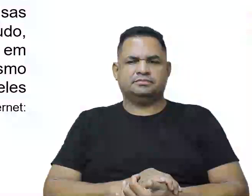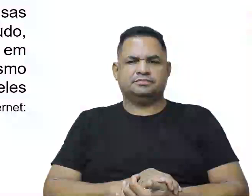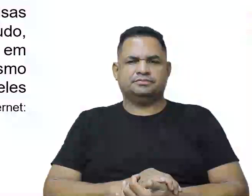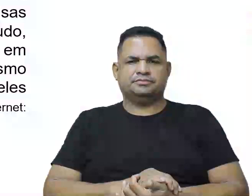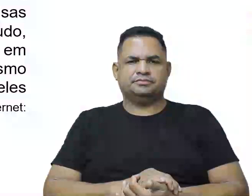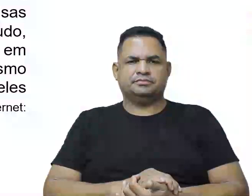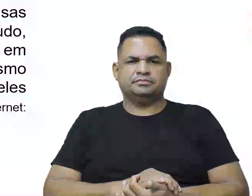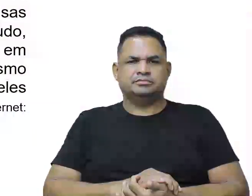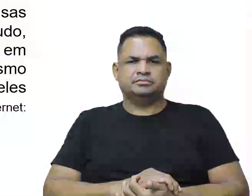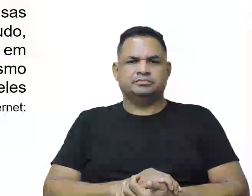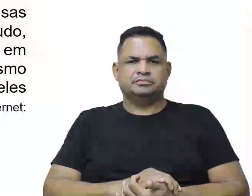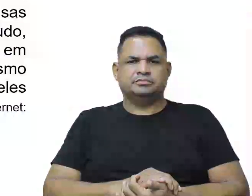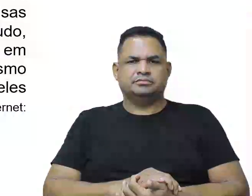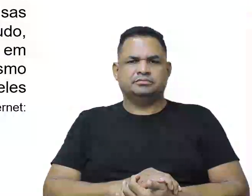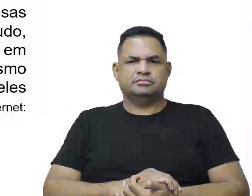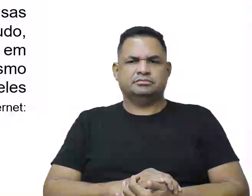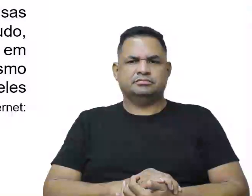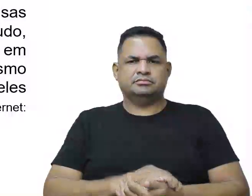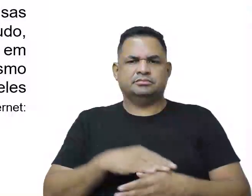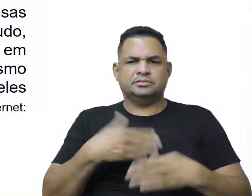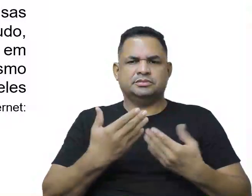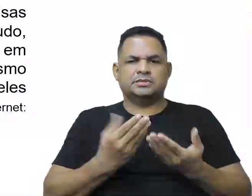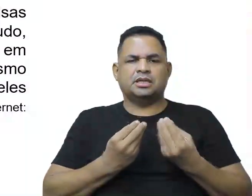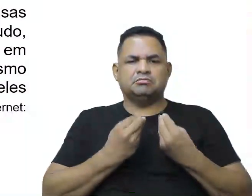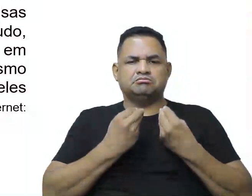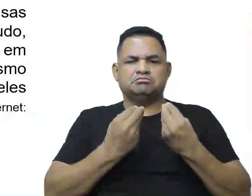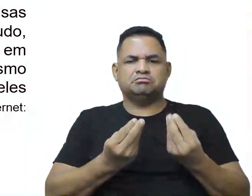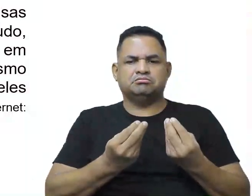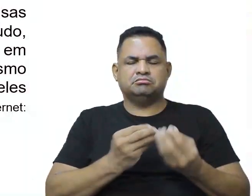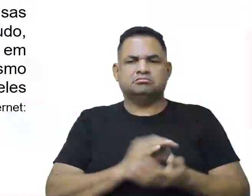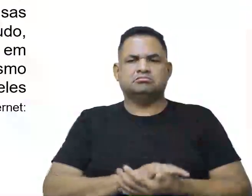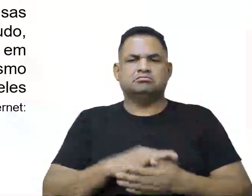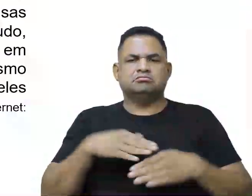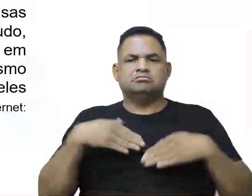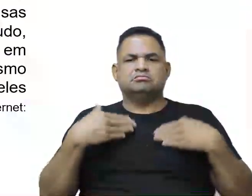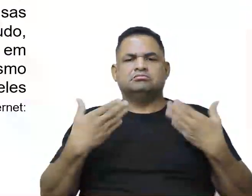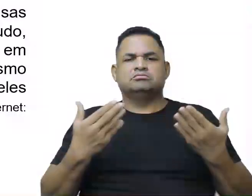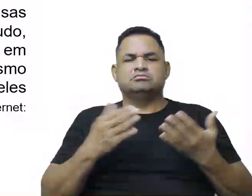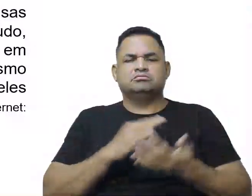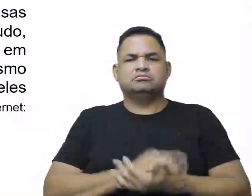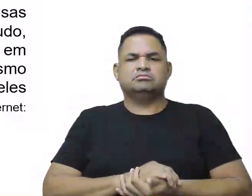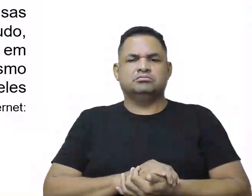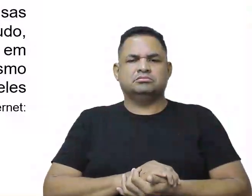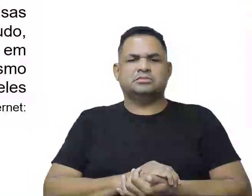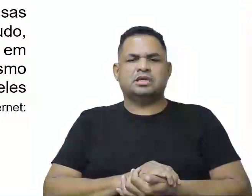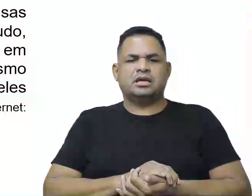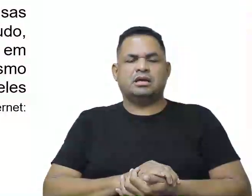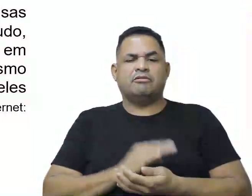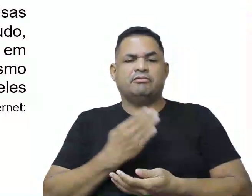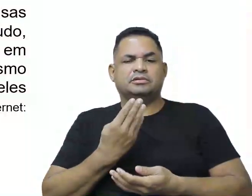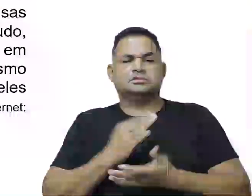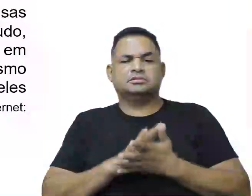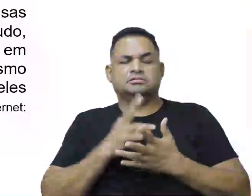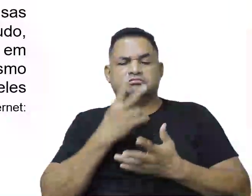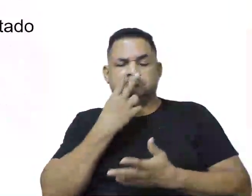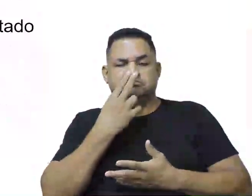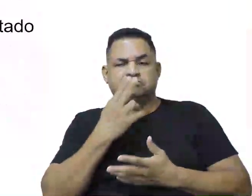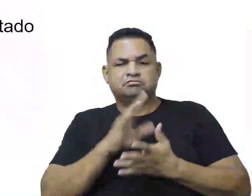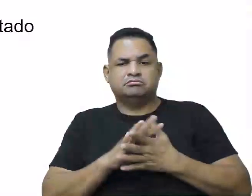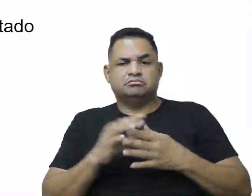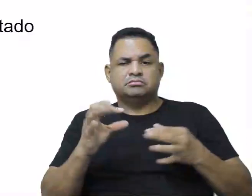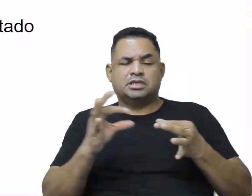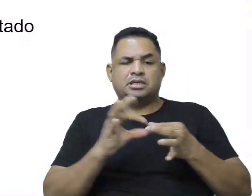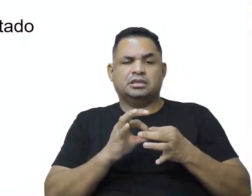o que ela quer aqui né que ela tá pedindo aqui ó vou deixar o refere as falsas aparências não tá